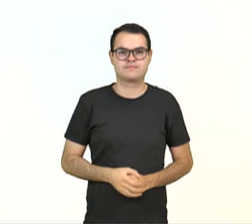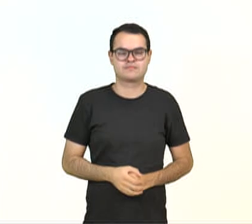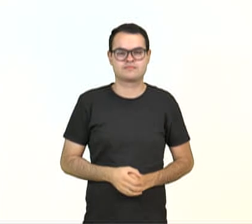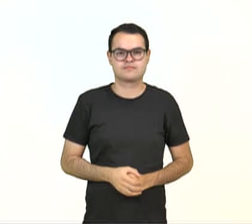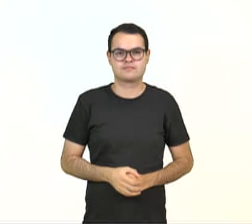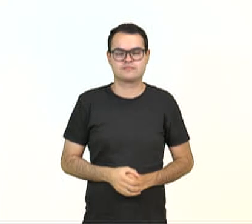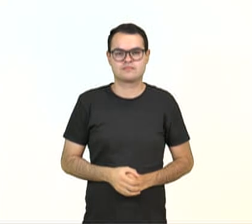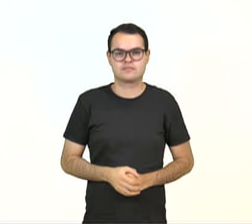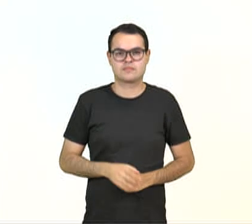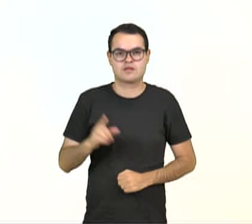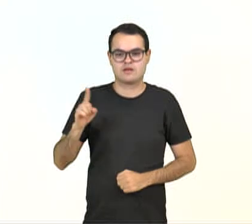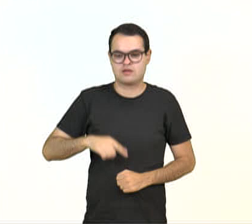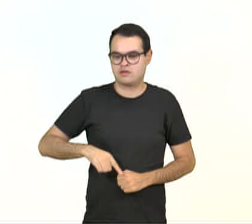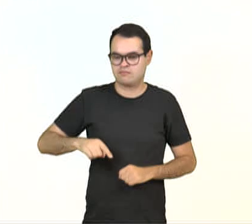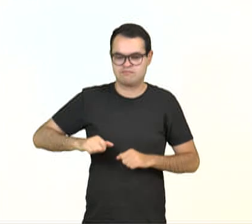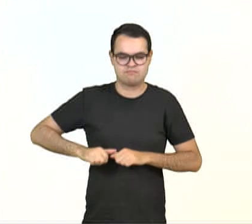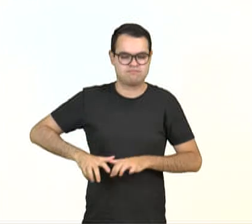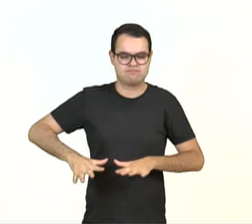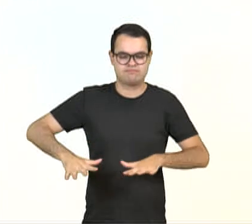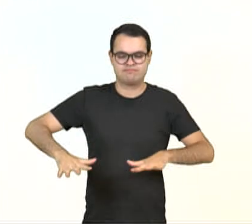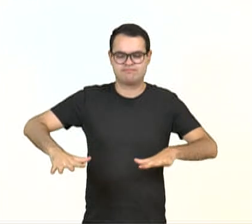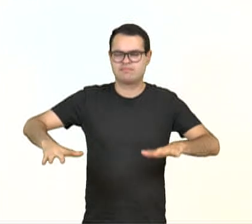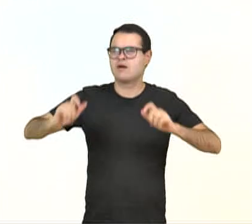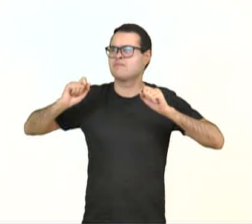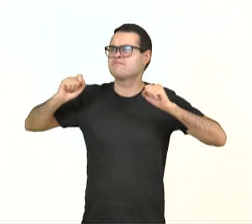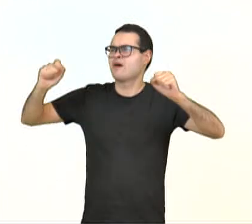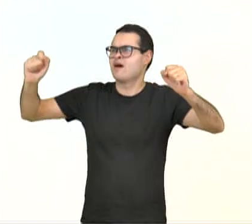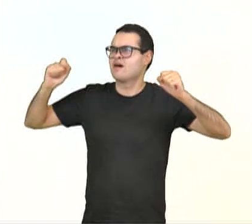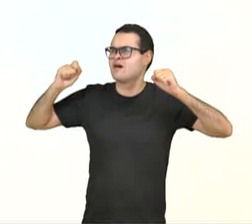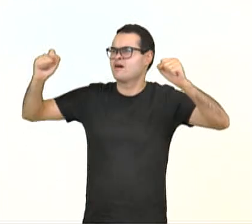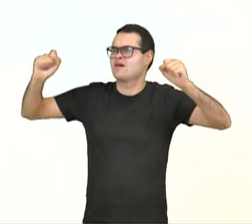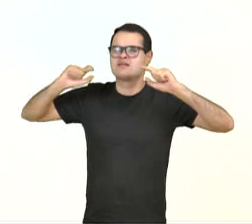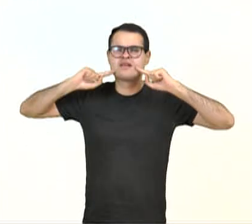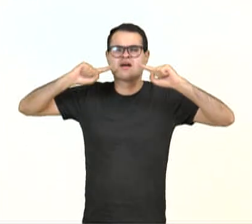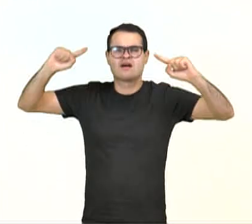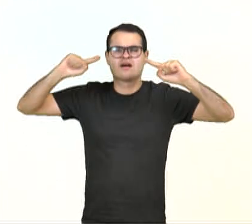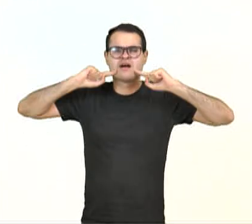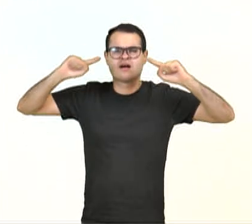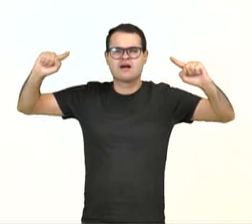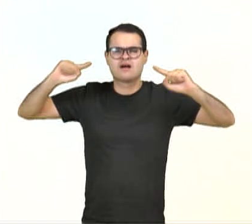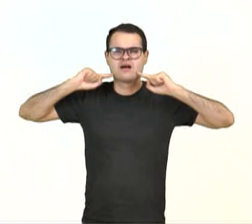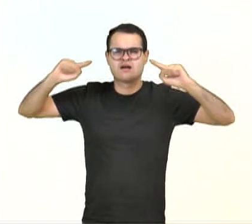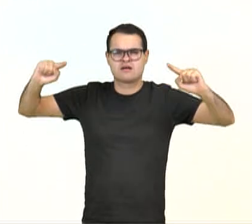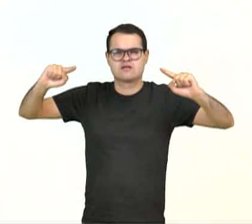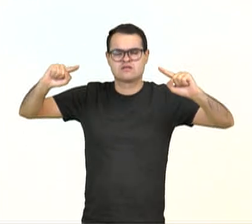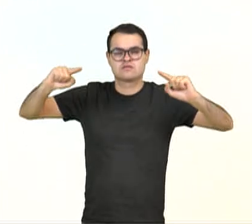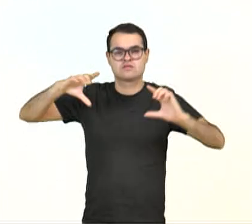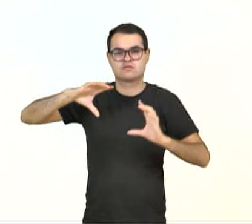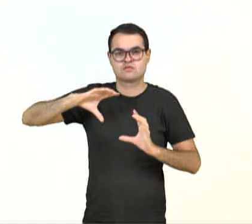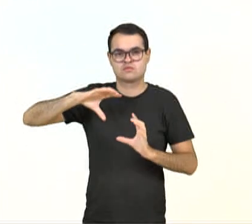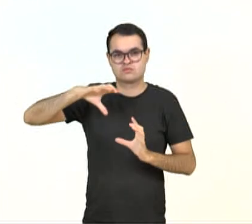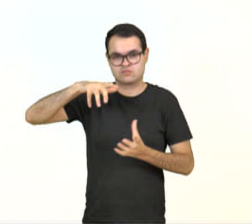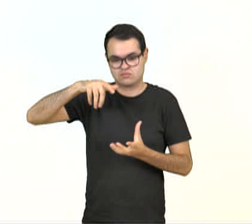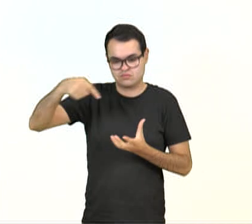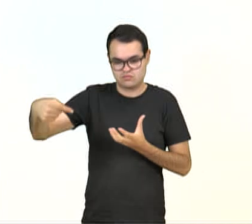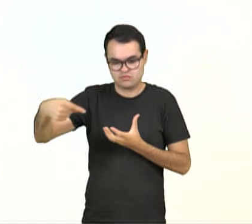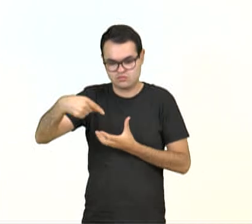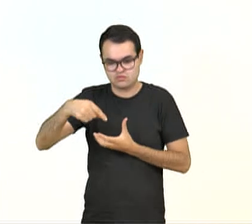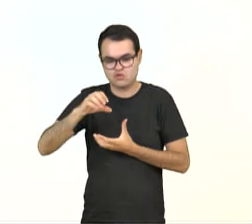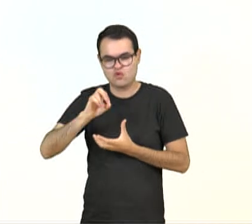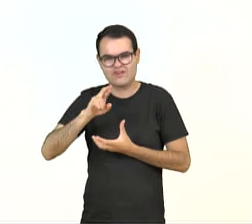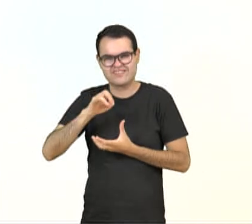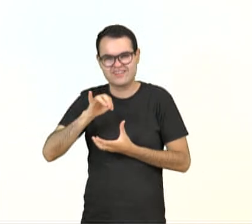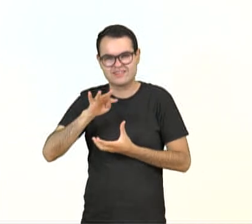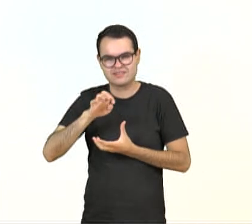uma onda de protestos e revoluções ocorridas no Oriente Médio e no norte da África, em